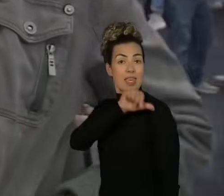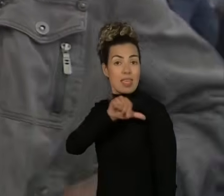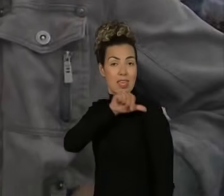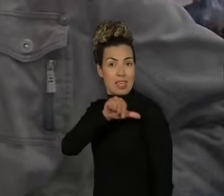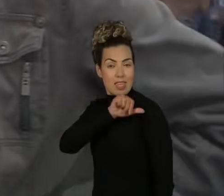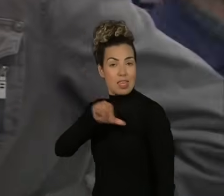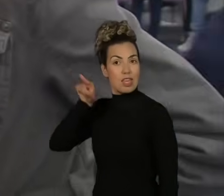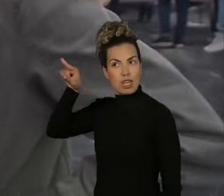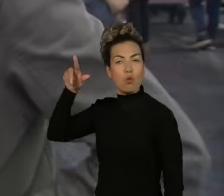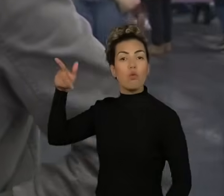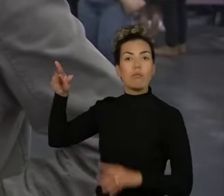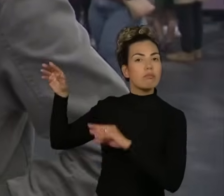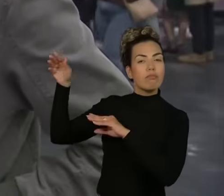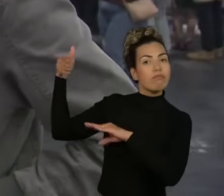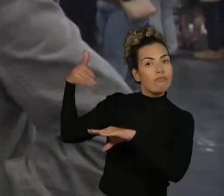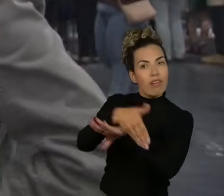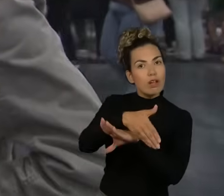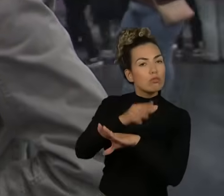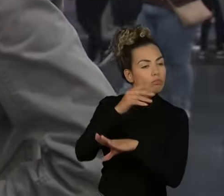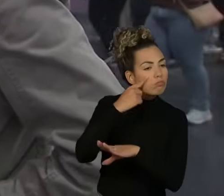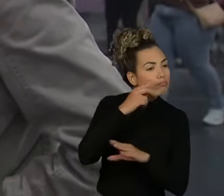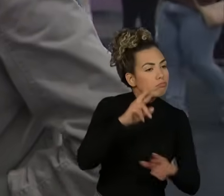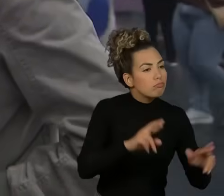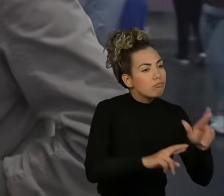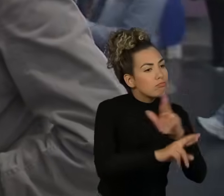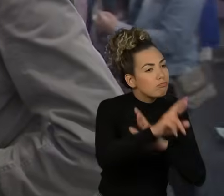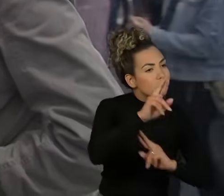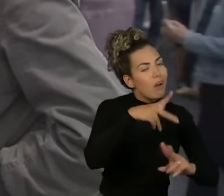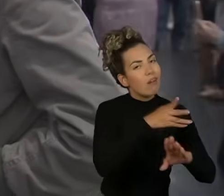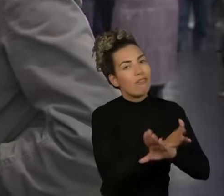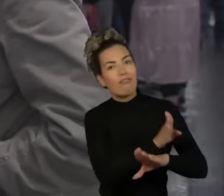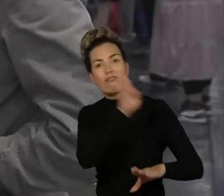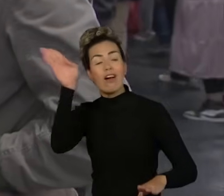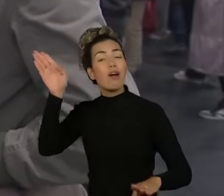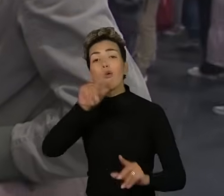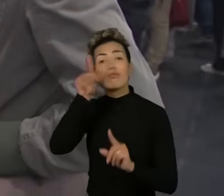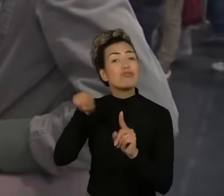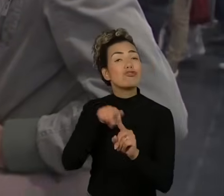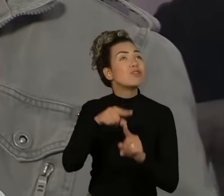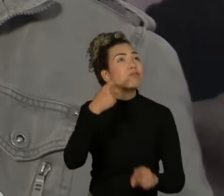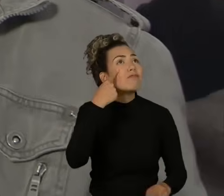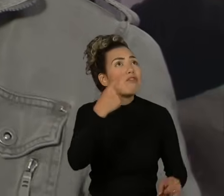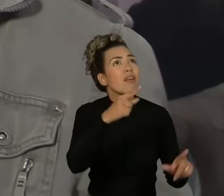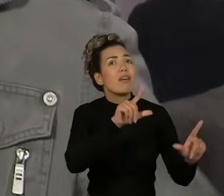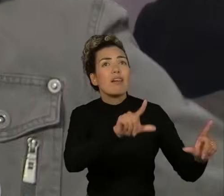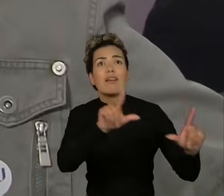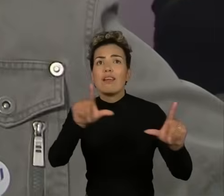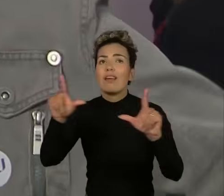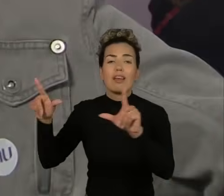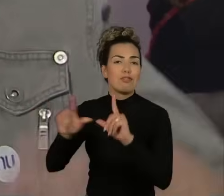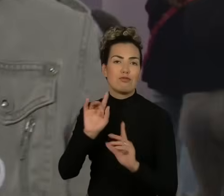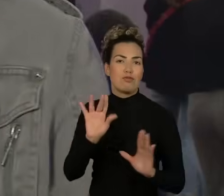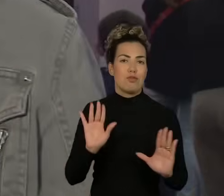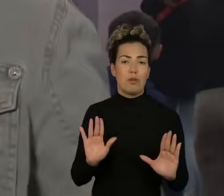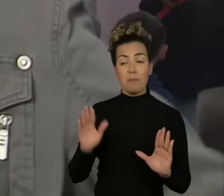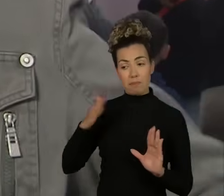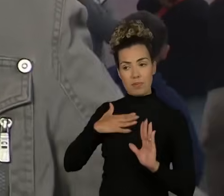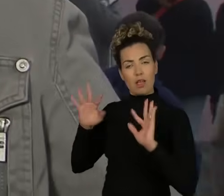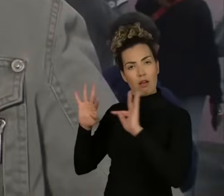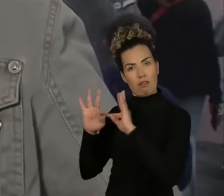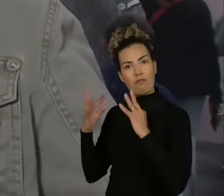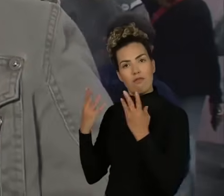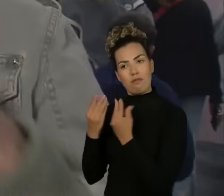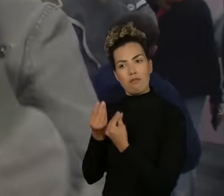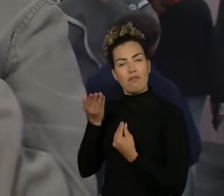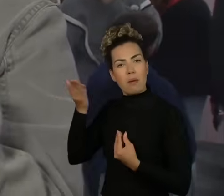um bate-volta especialmente para ver as pinturas. Eu vim de uma família caiçara